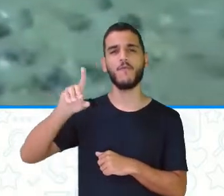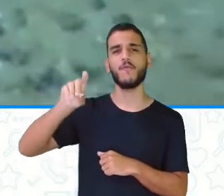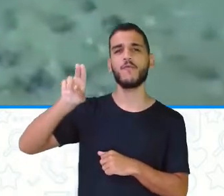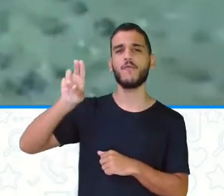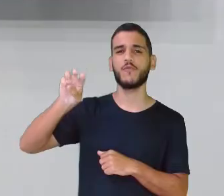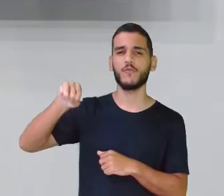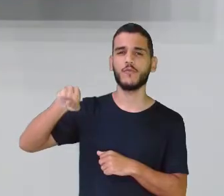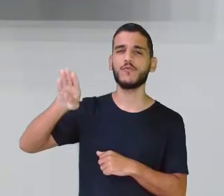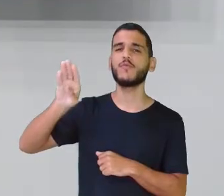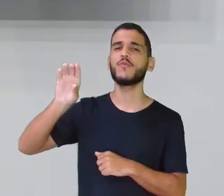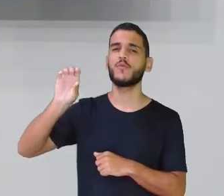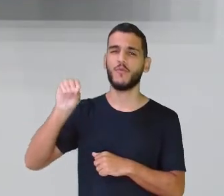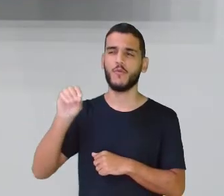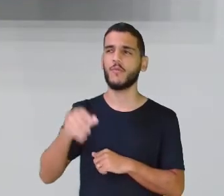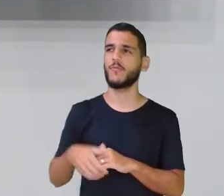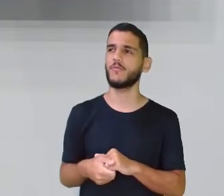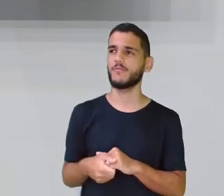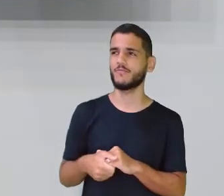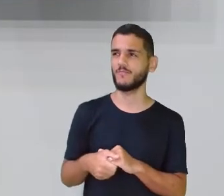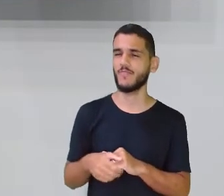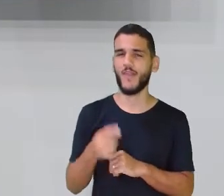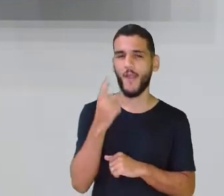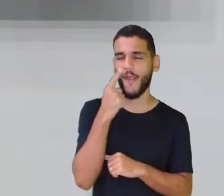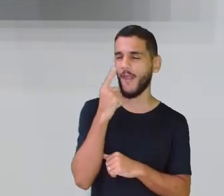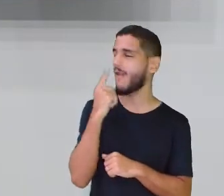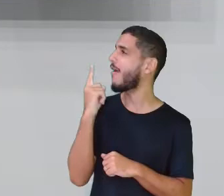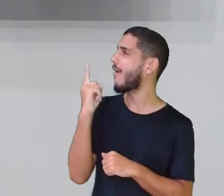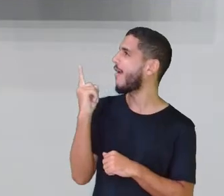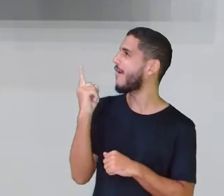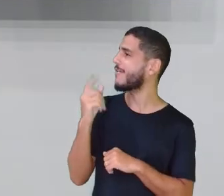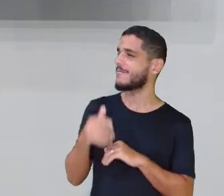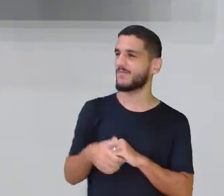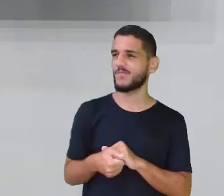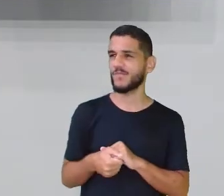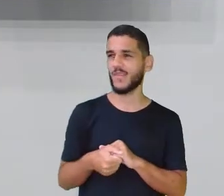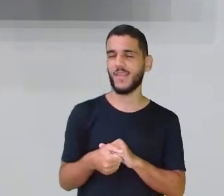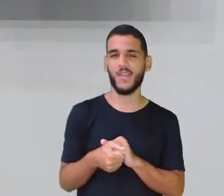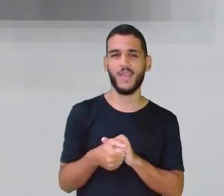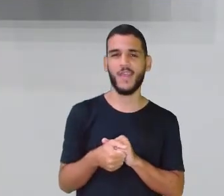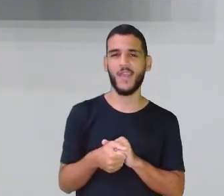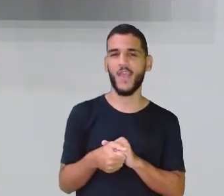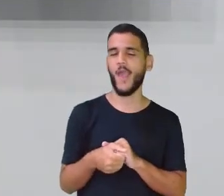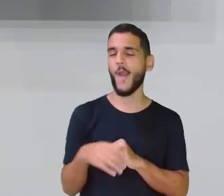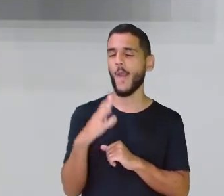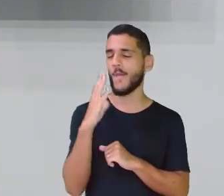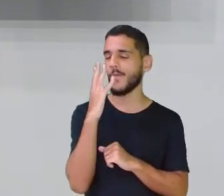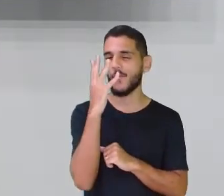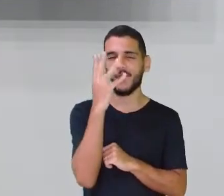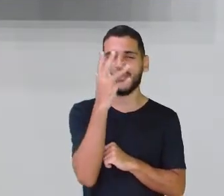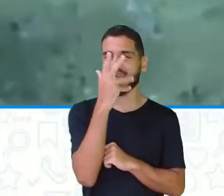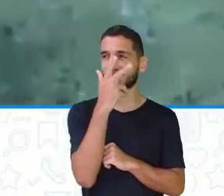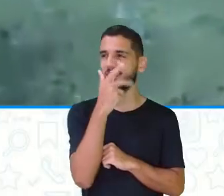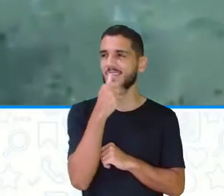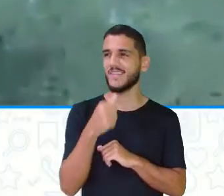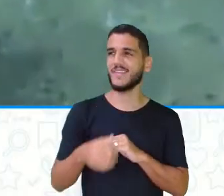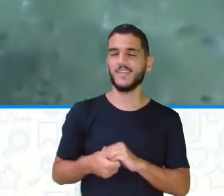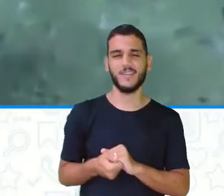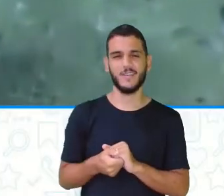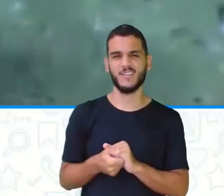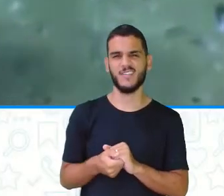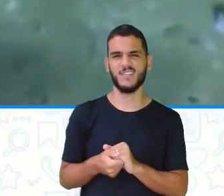professora Mauricéia! É Tão verdade. fofinho! Olha com as orelhinhas dele. Será que isso